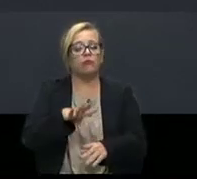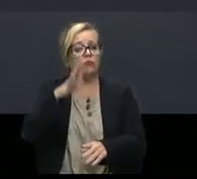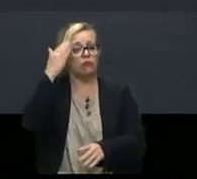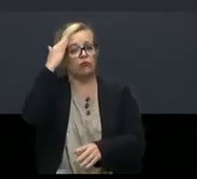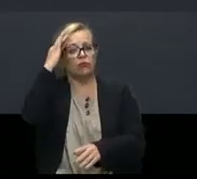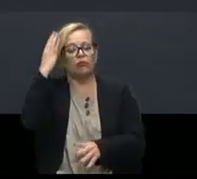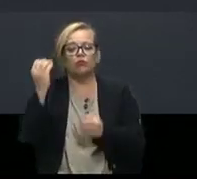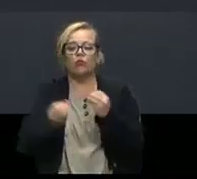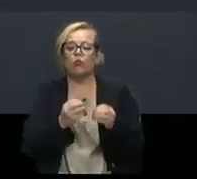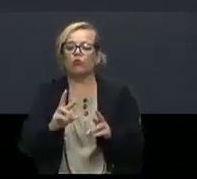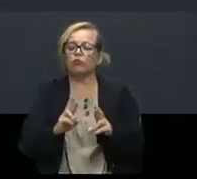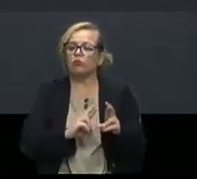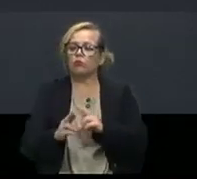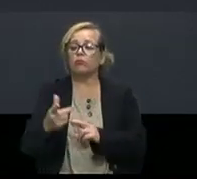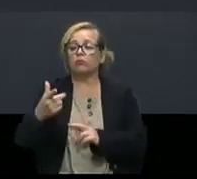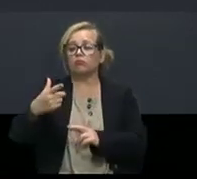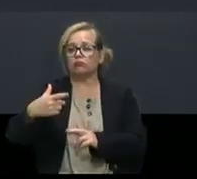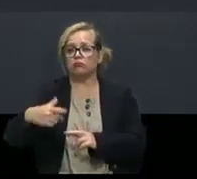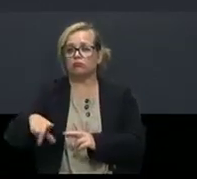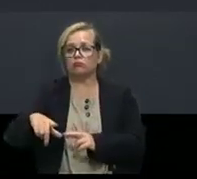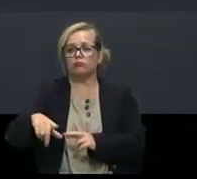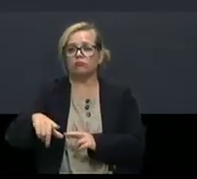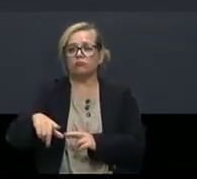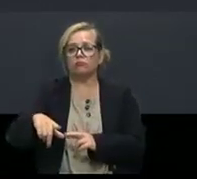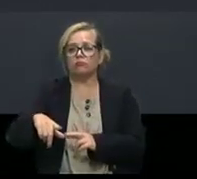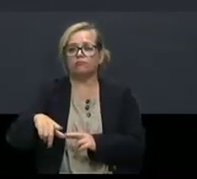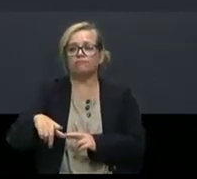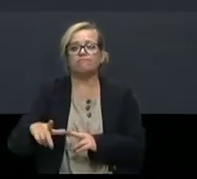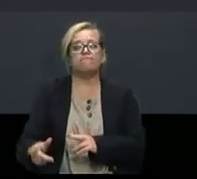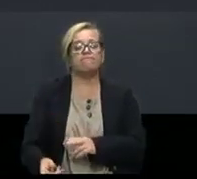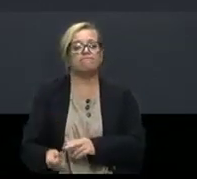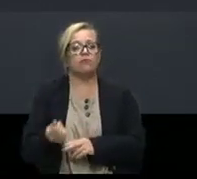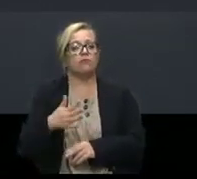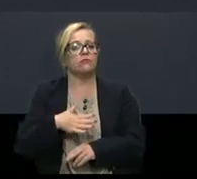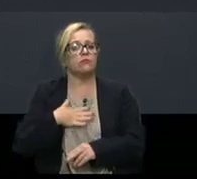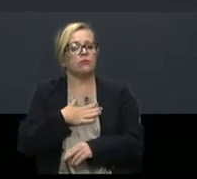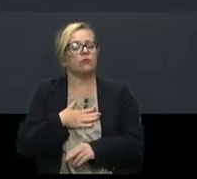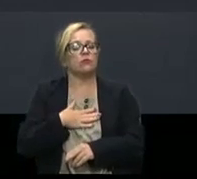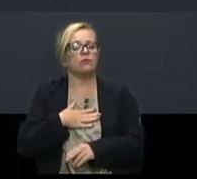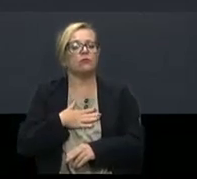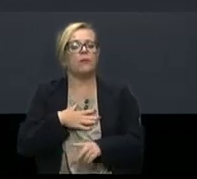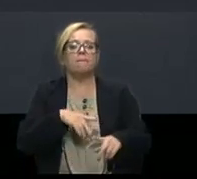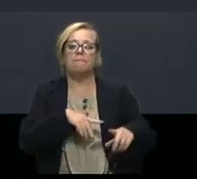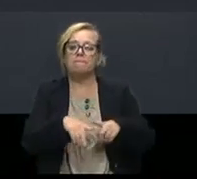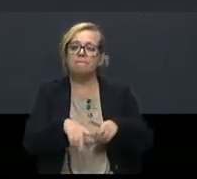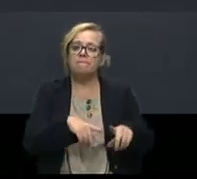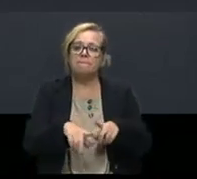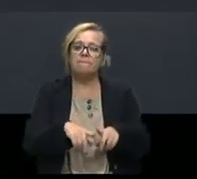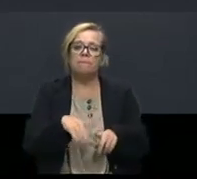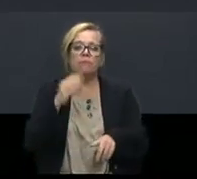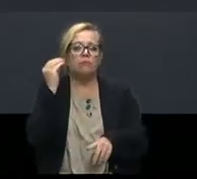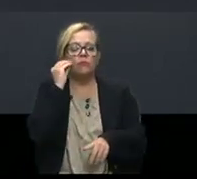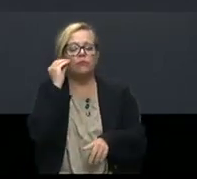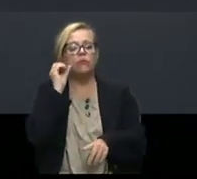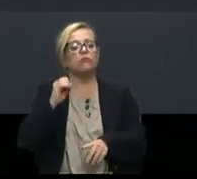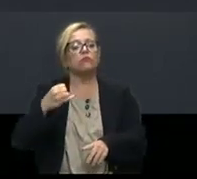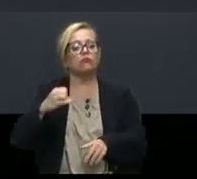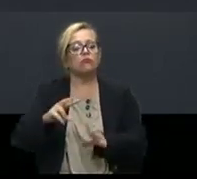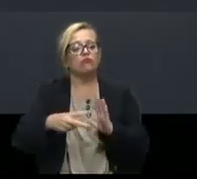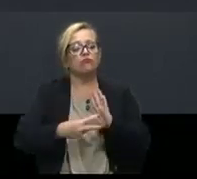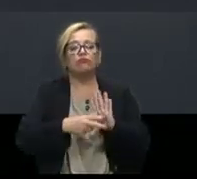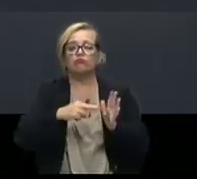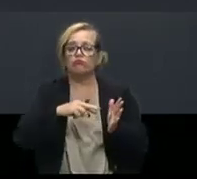coeficiente de correlação para as variáveis remuneração e satisfação no trabalho. Vai testar a significância